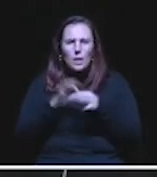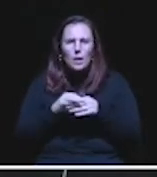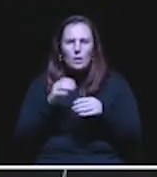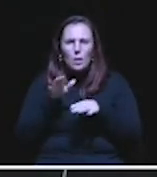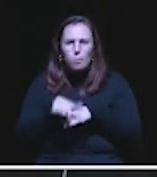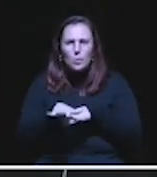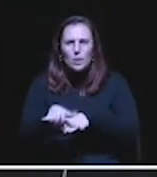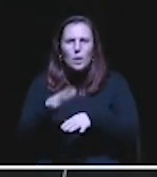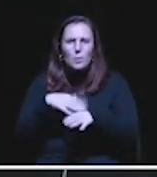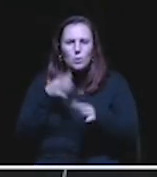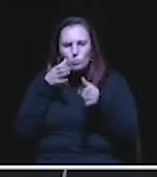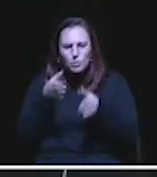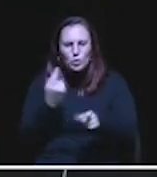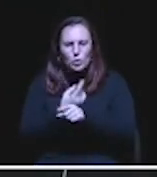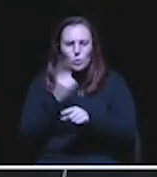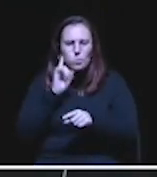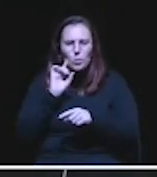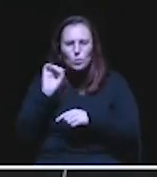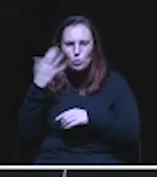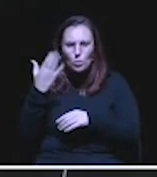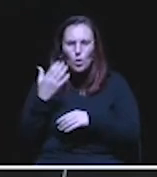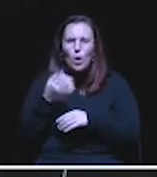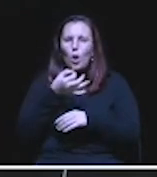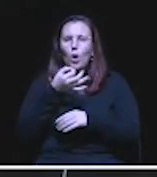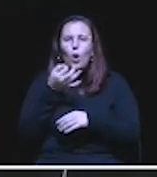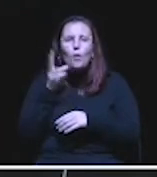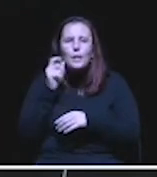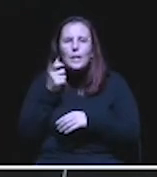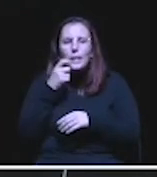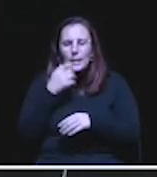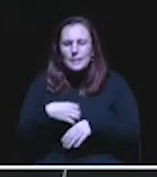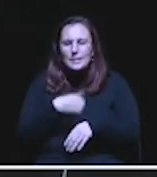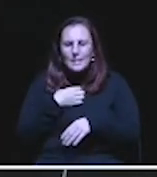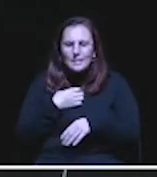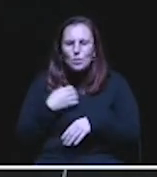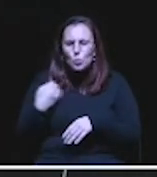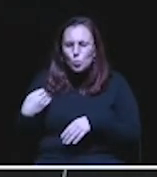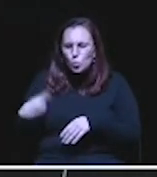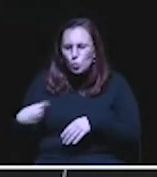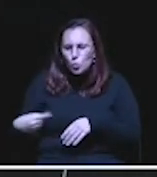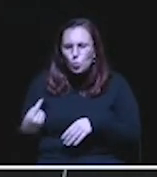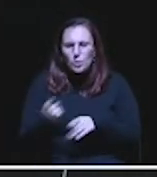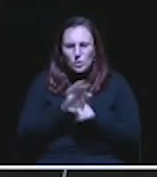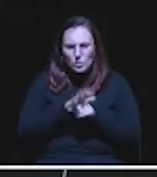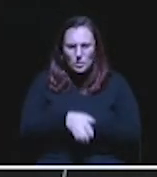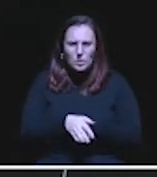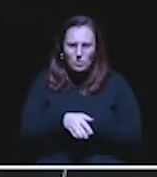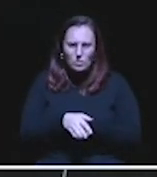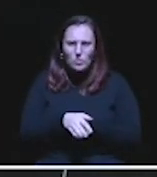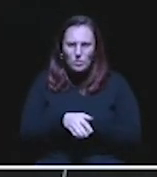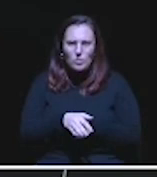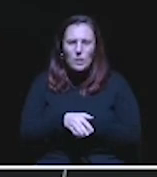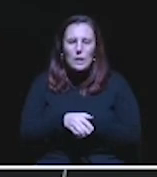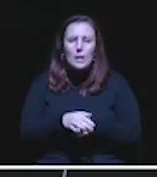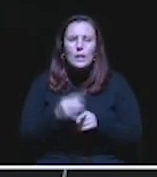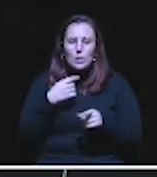mas nós temos de nos focar no essencial. Temos de ouvir quem sente na pele todos os dias a discriminação e temos de desconstruir